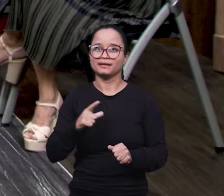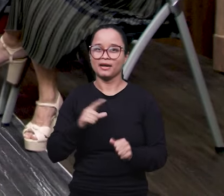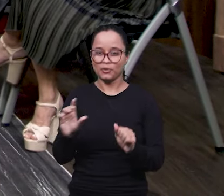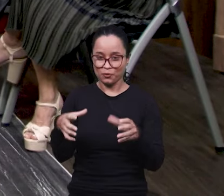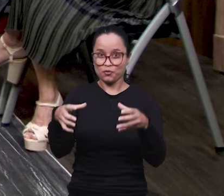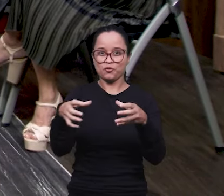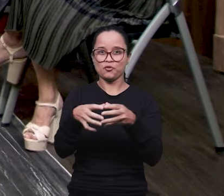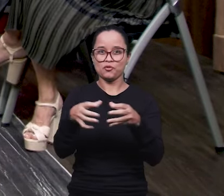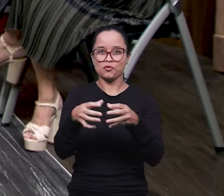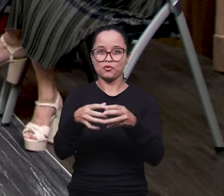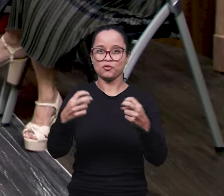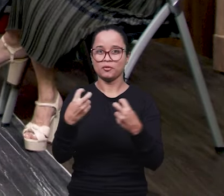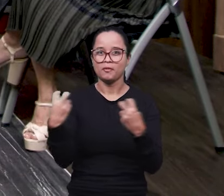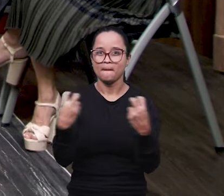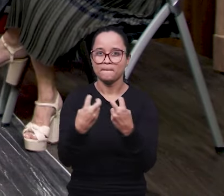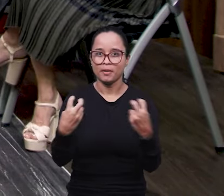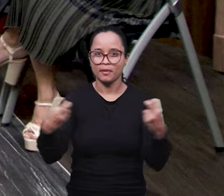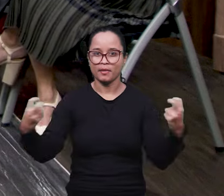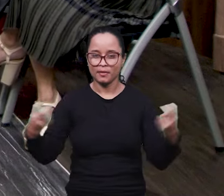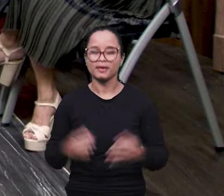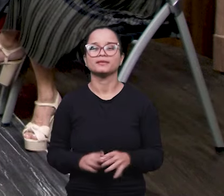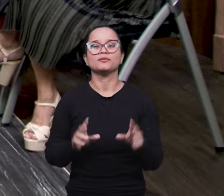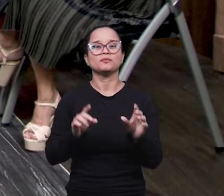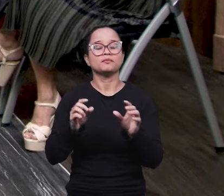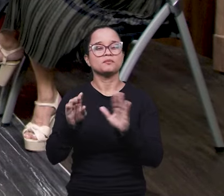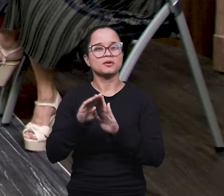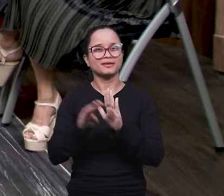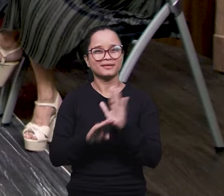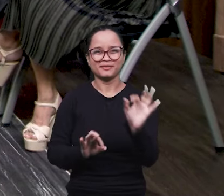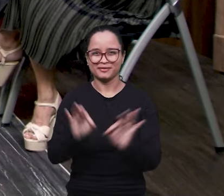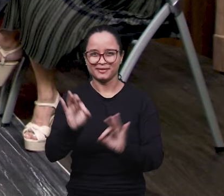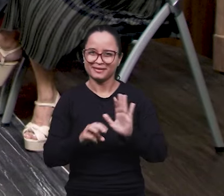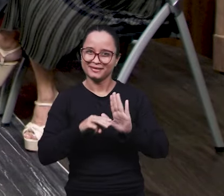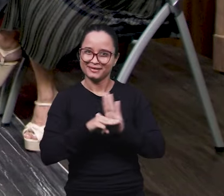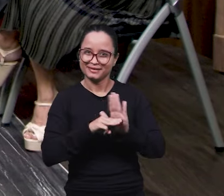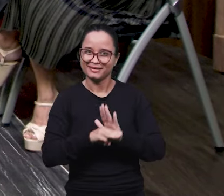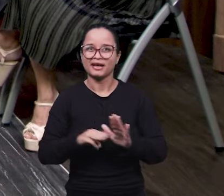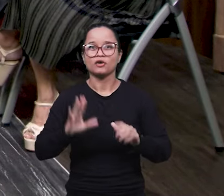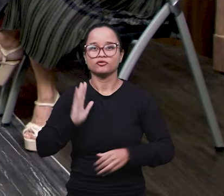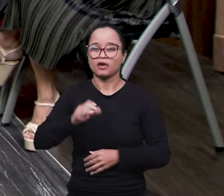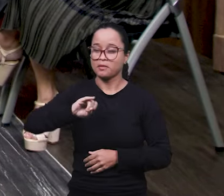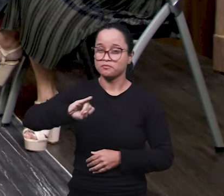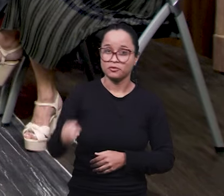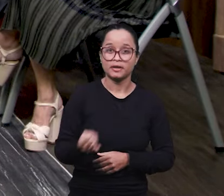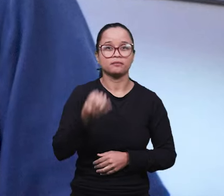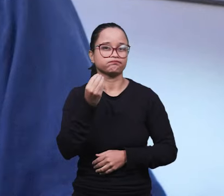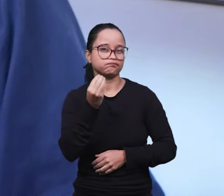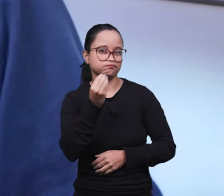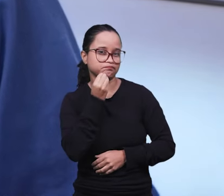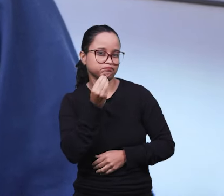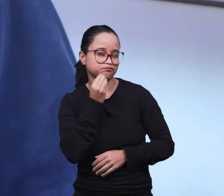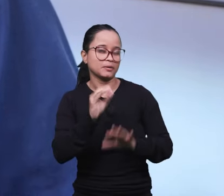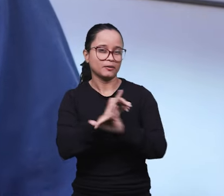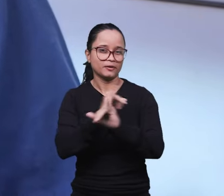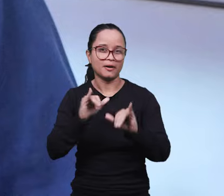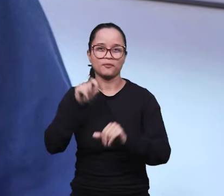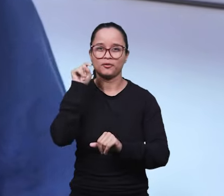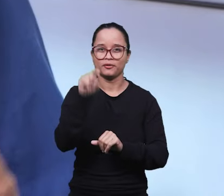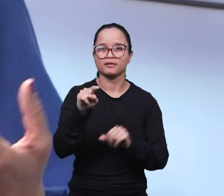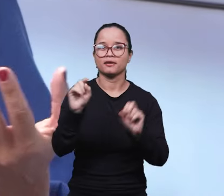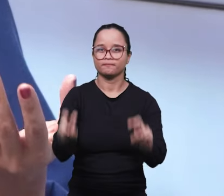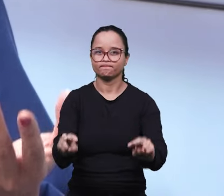no programa organização e método e aí a gente já também aproveita essa oportunidade para dizer para você que nos